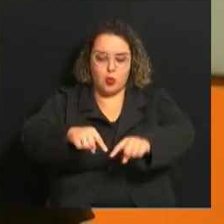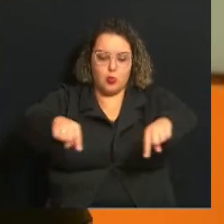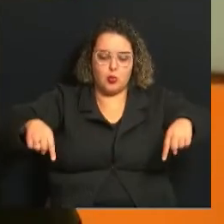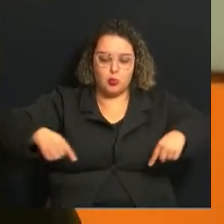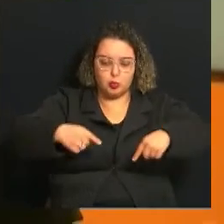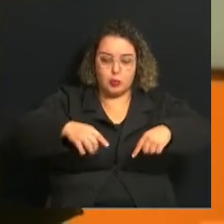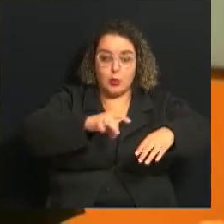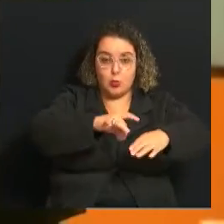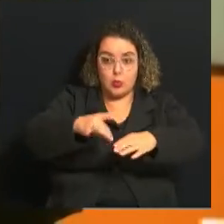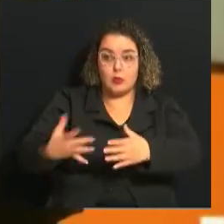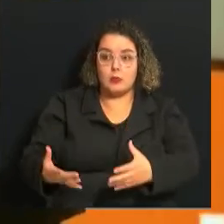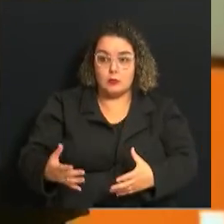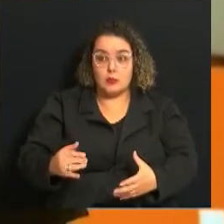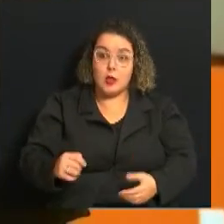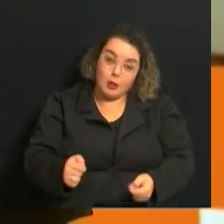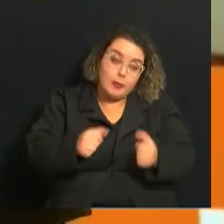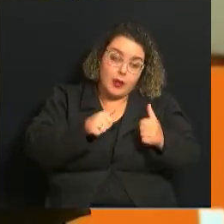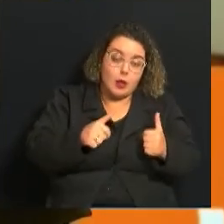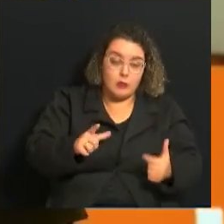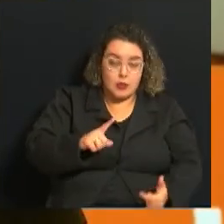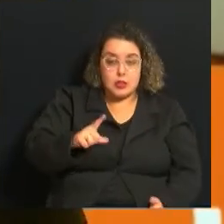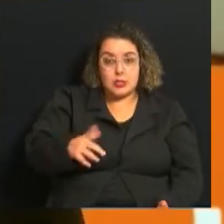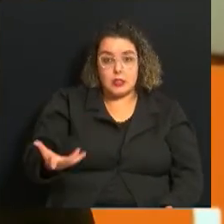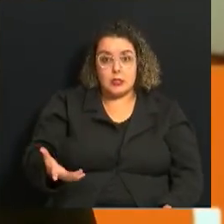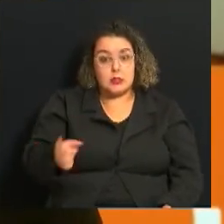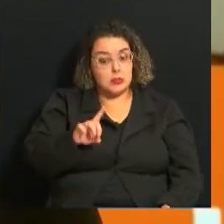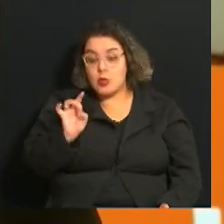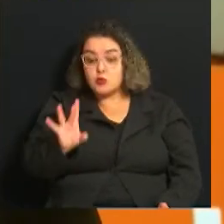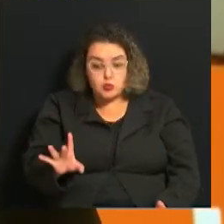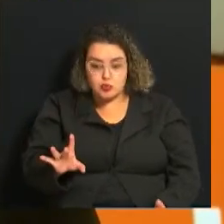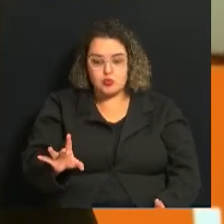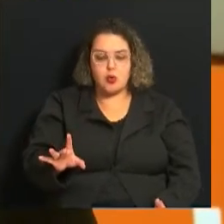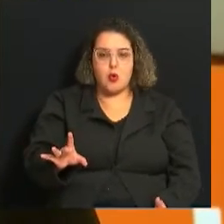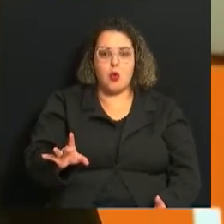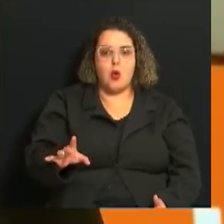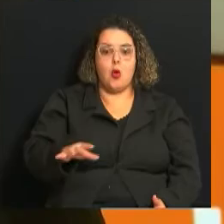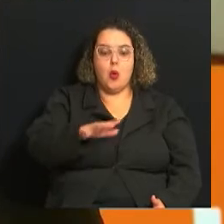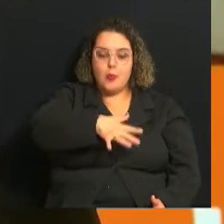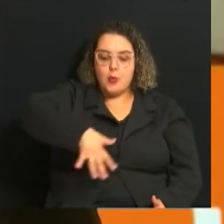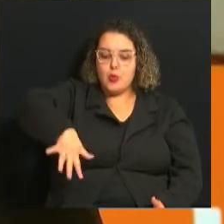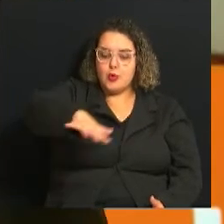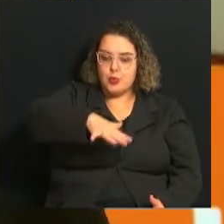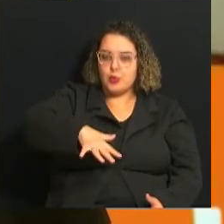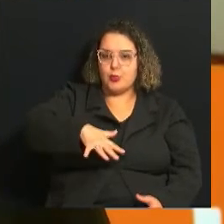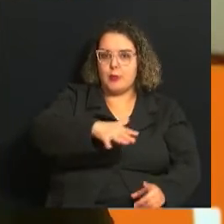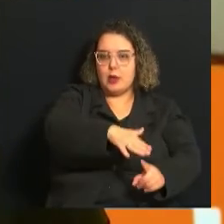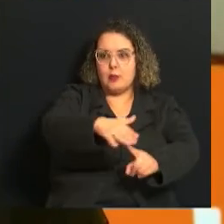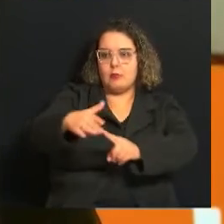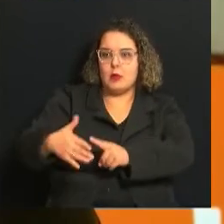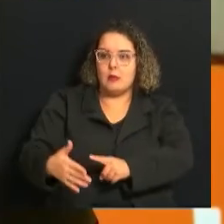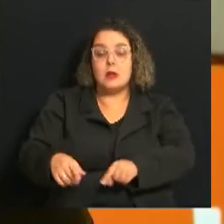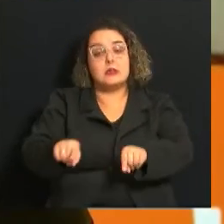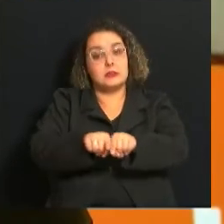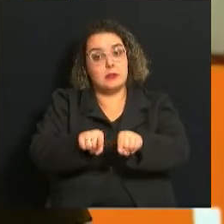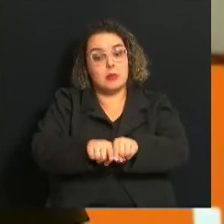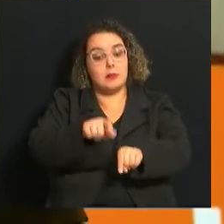grande vantagem, não só para o meio ambiente, mas para o produtor, porque ele vai fazer uma grande